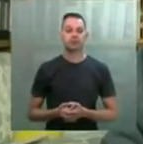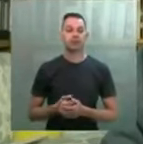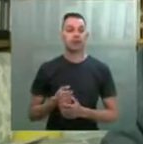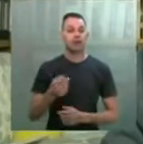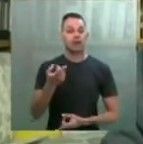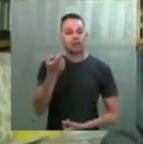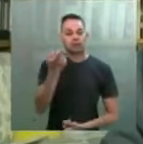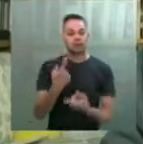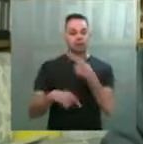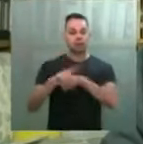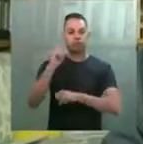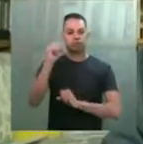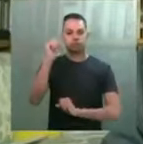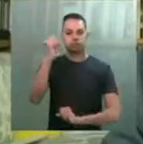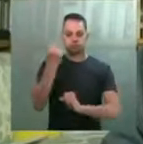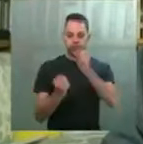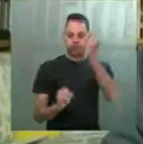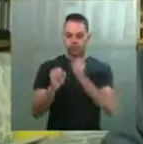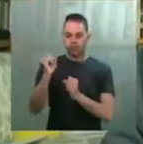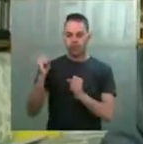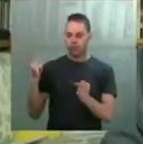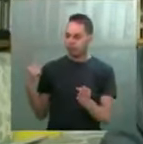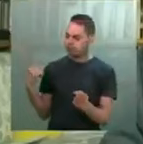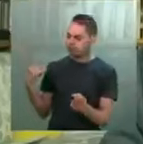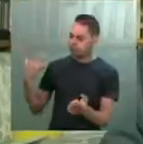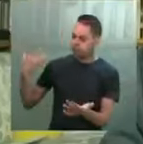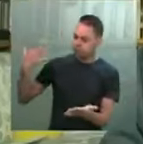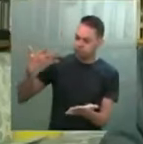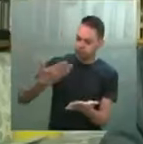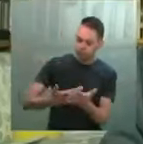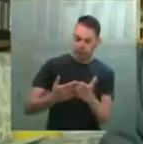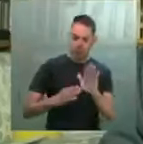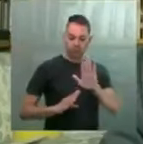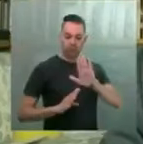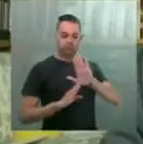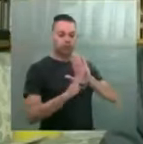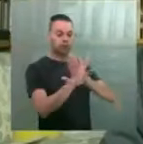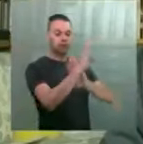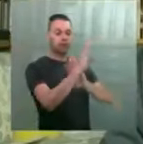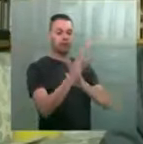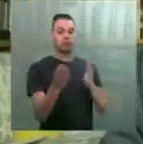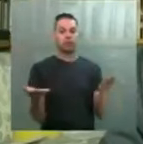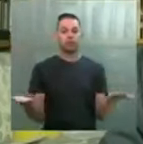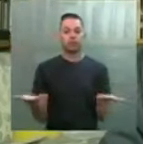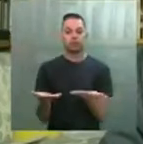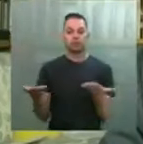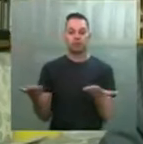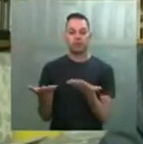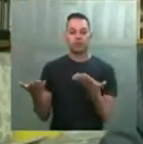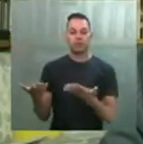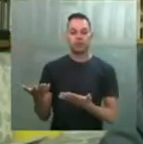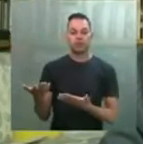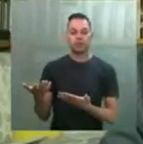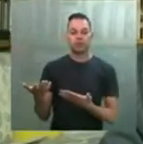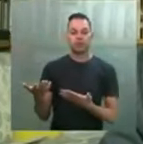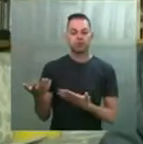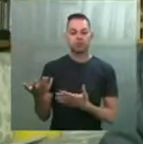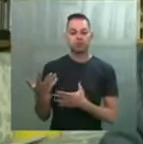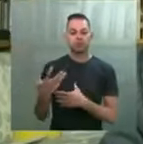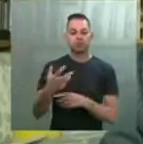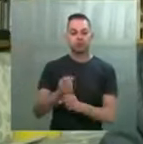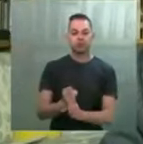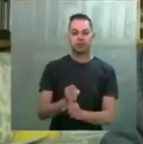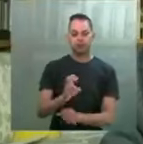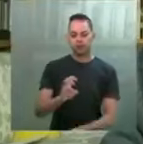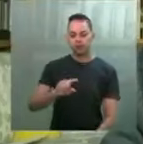Revolução Industrial, nós temos aumentado e hoje nós temos alcançado 5